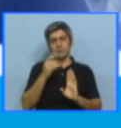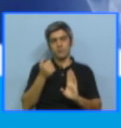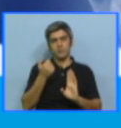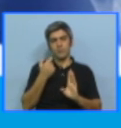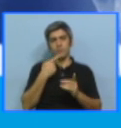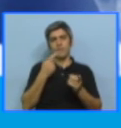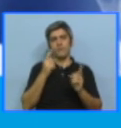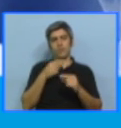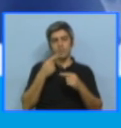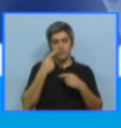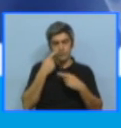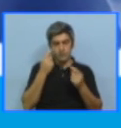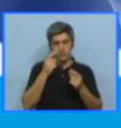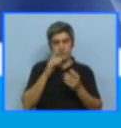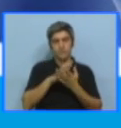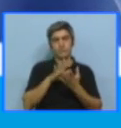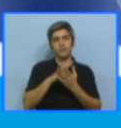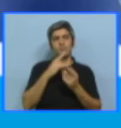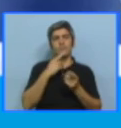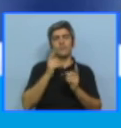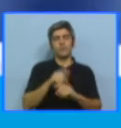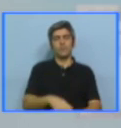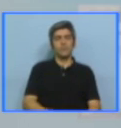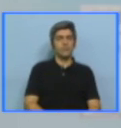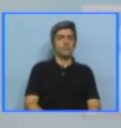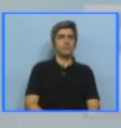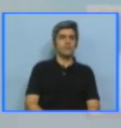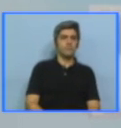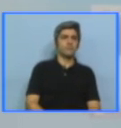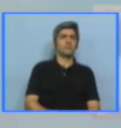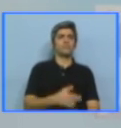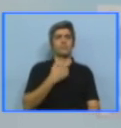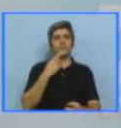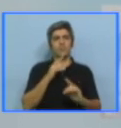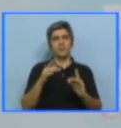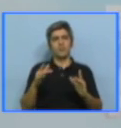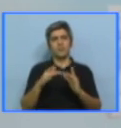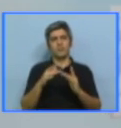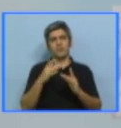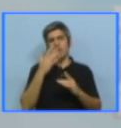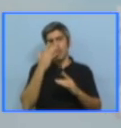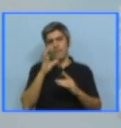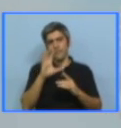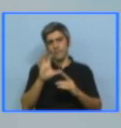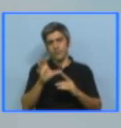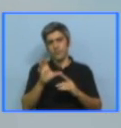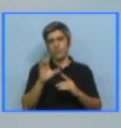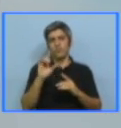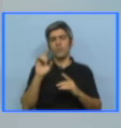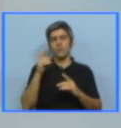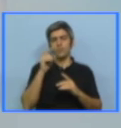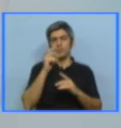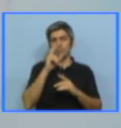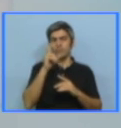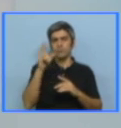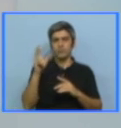ser publicado. E voltaram, de facto, a essa ligação permanente, no caso à África e outras missões. E essa é